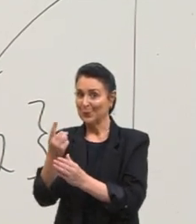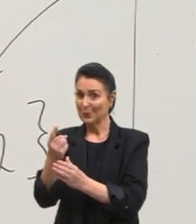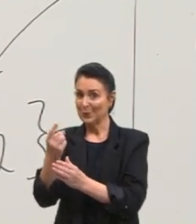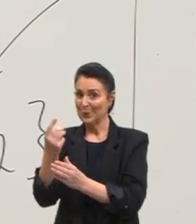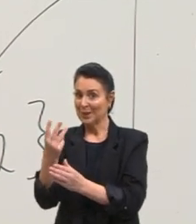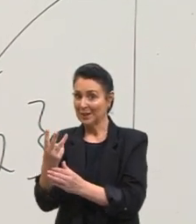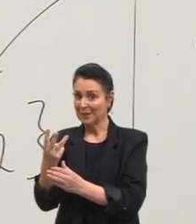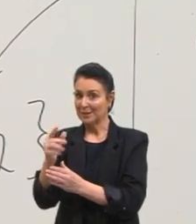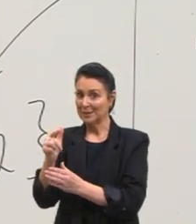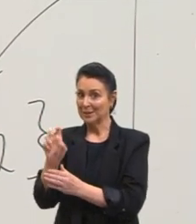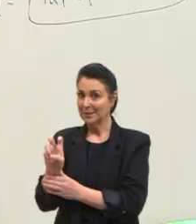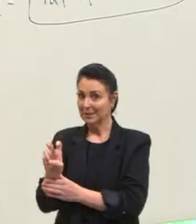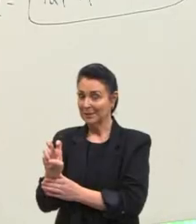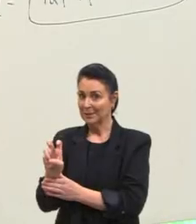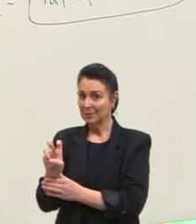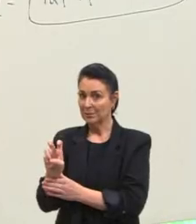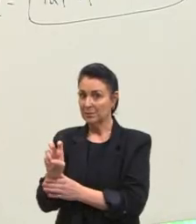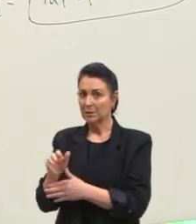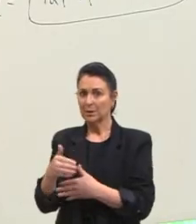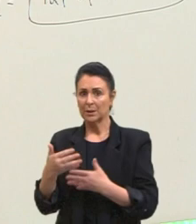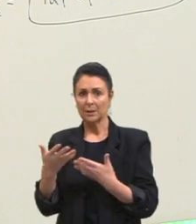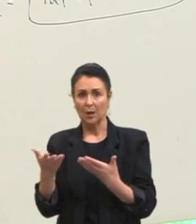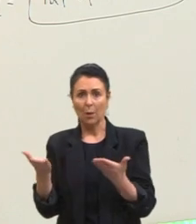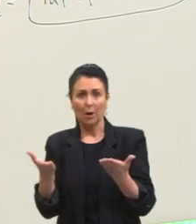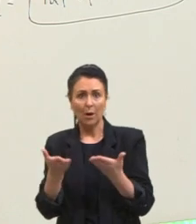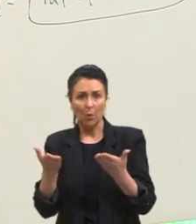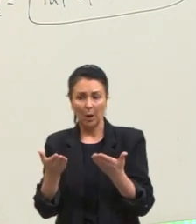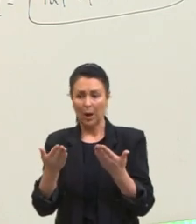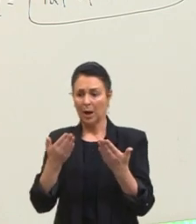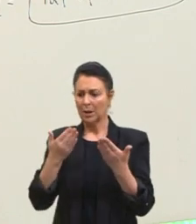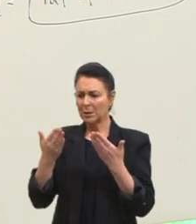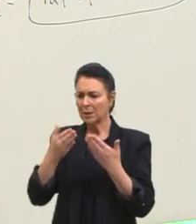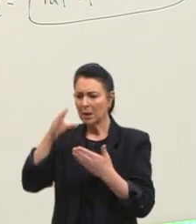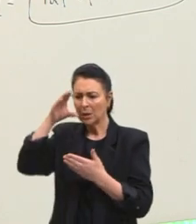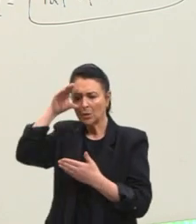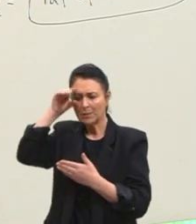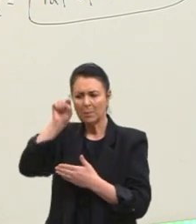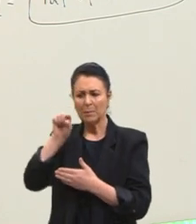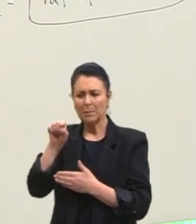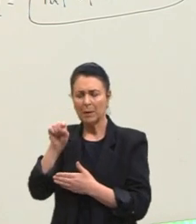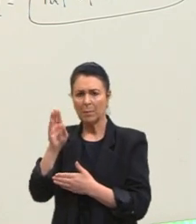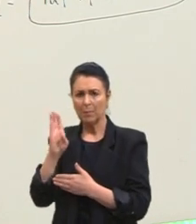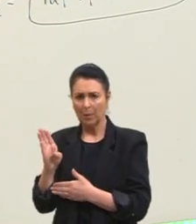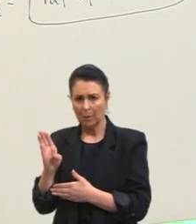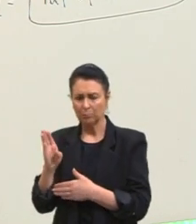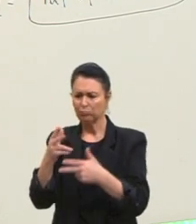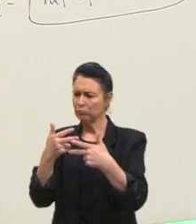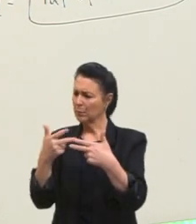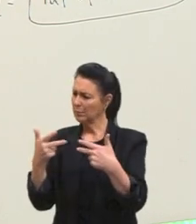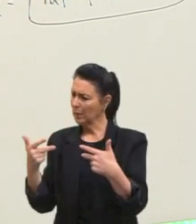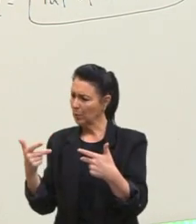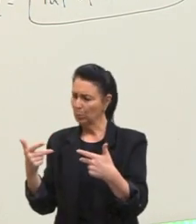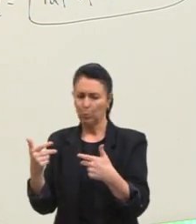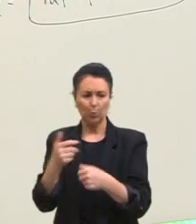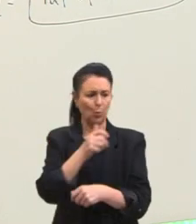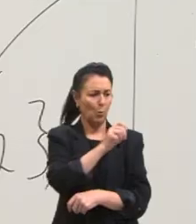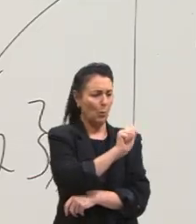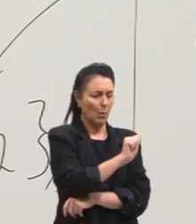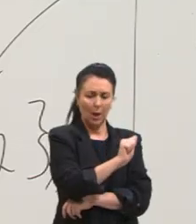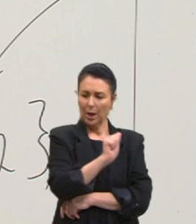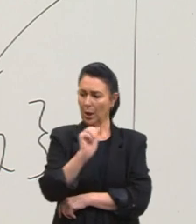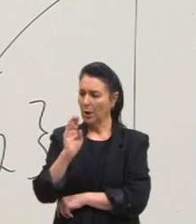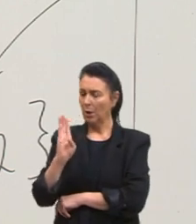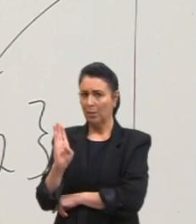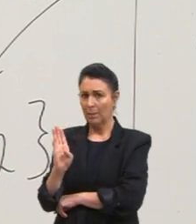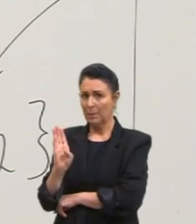e 5. Nesse sentido, a partir dessa análise, observando bem elemento por elemento de cada conjunto, do conjunto